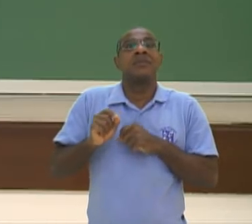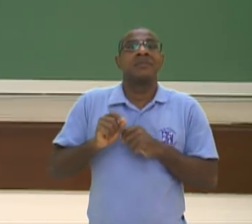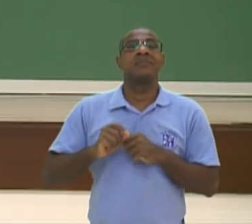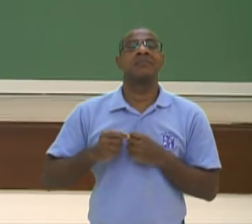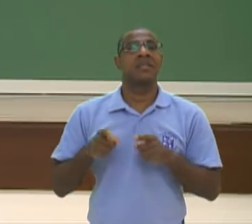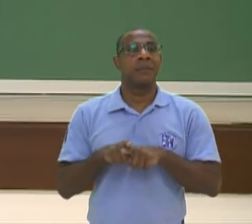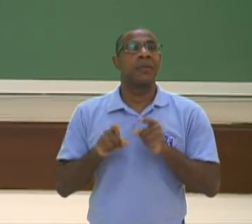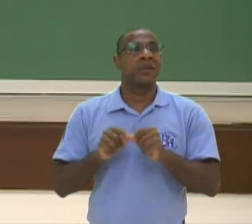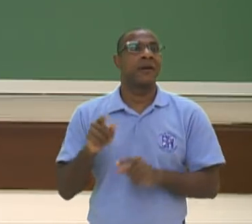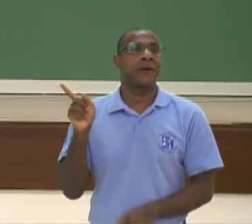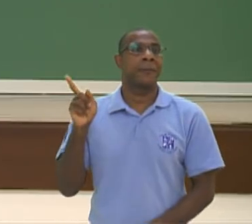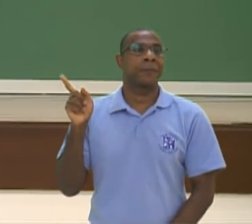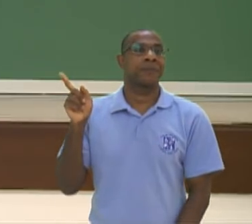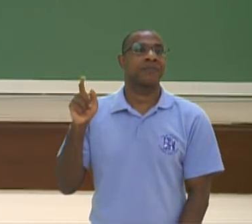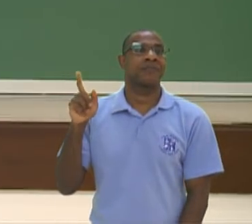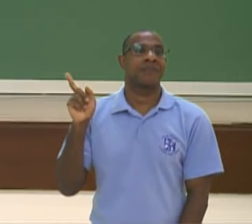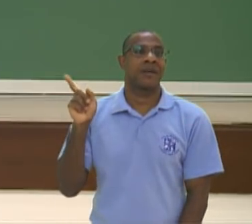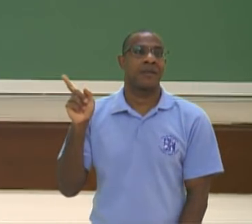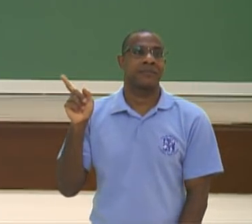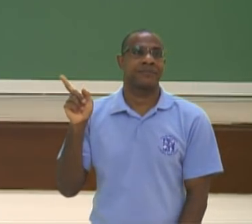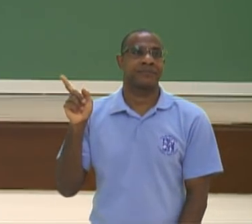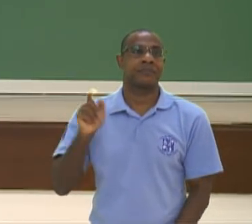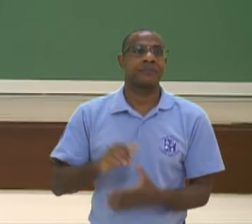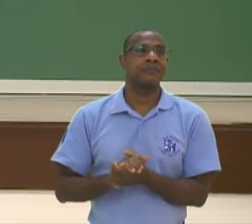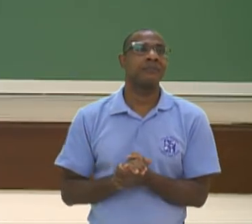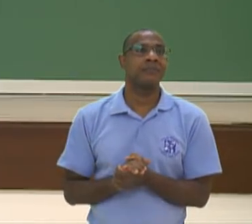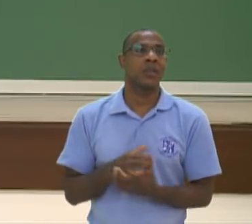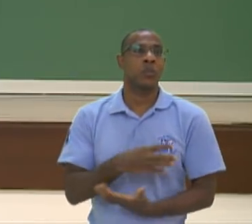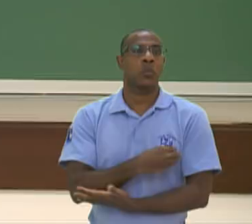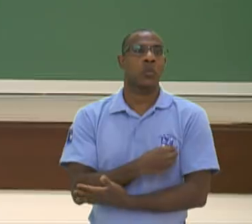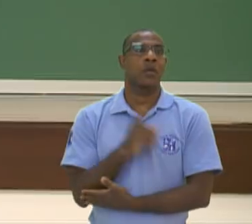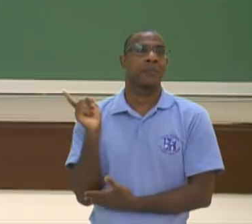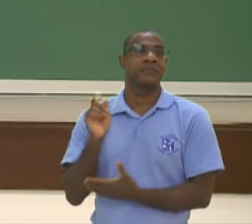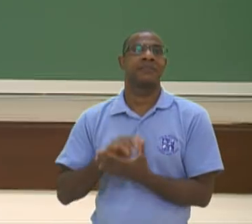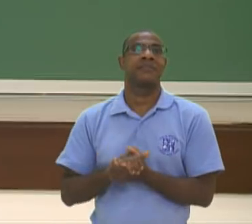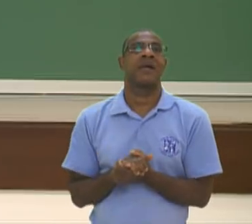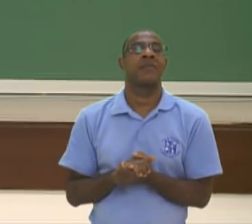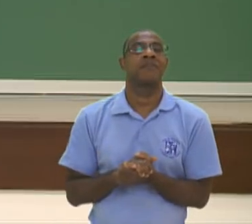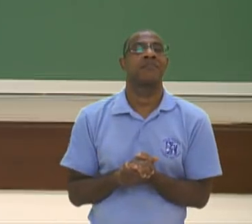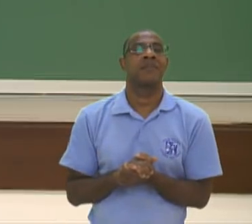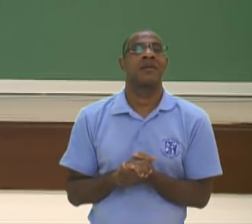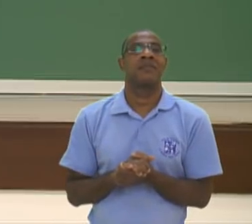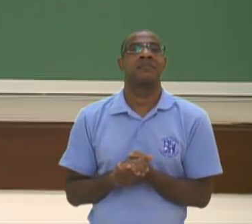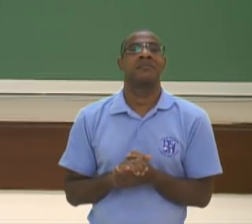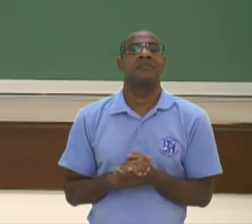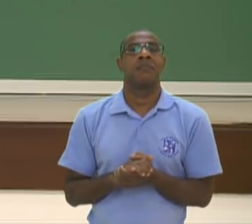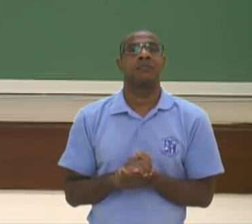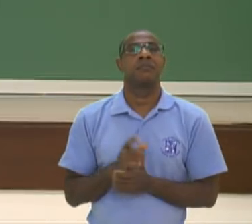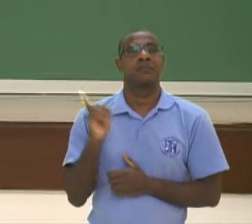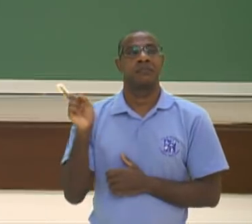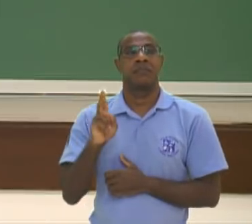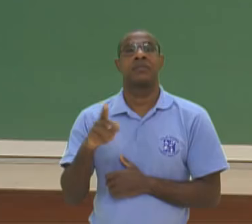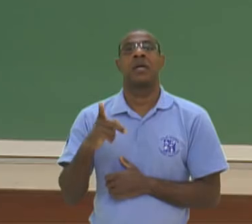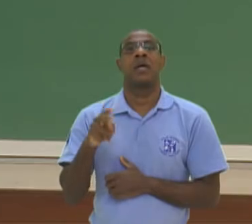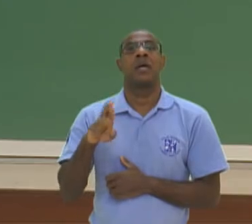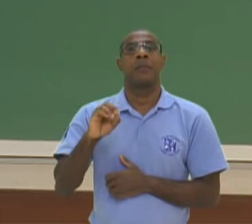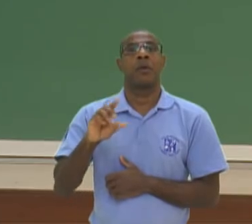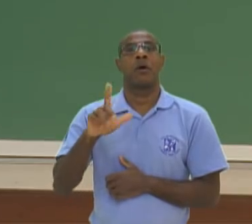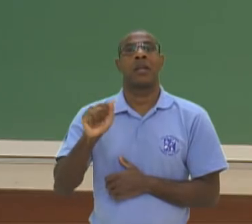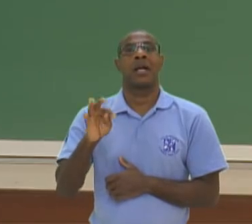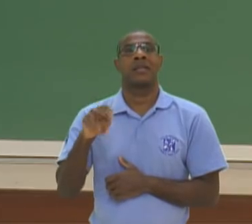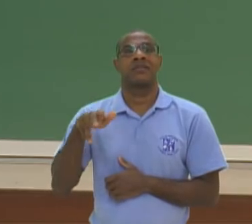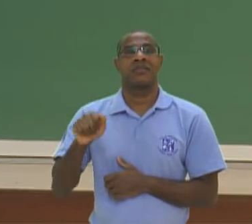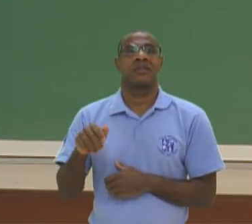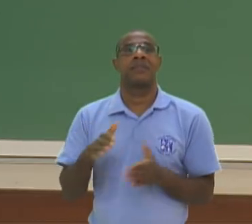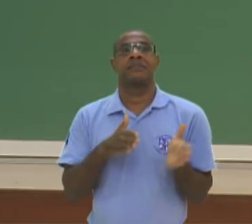tá? Então tá aqui, para lembrar, a amamentação, o leite materno é a prolactina, tá? Produzido pela hipófise.